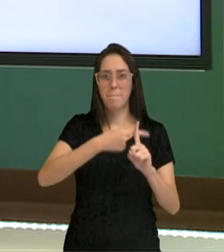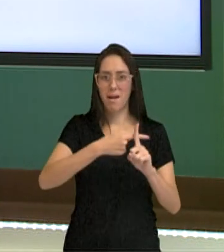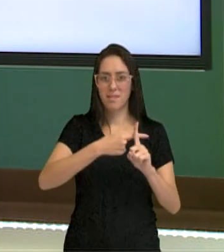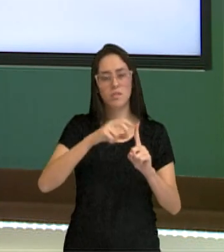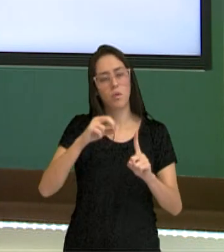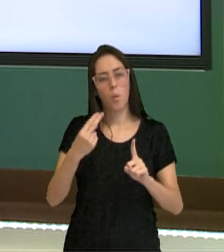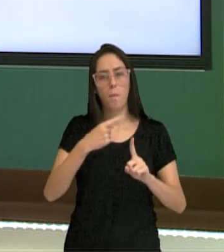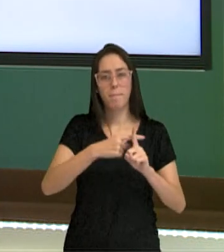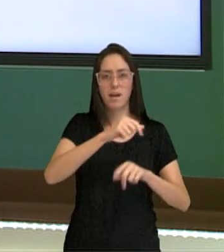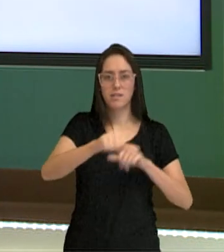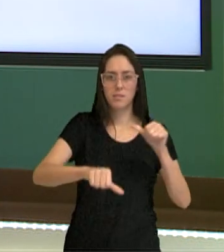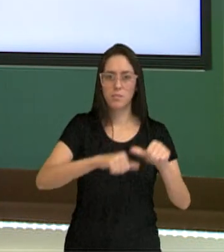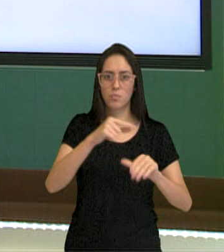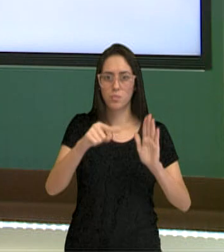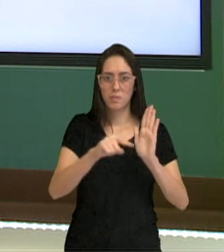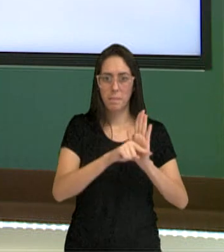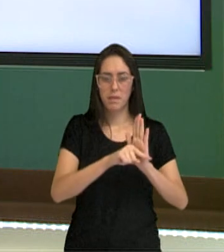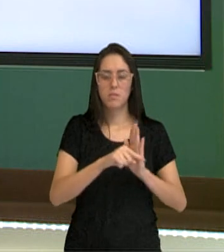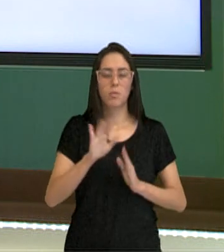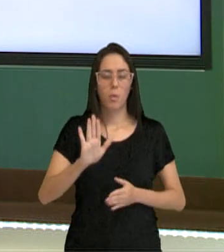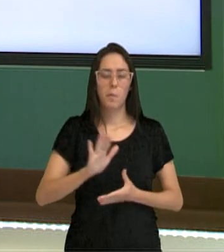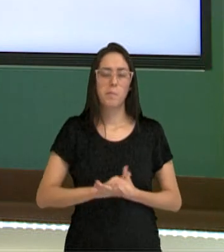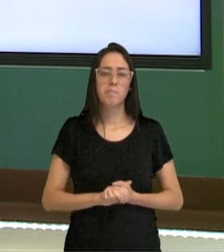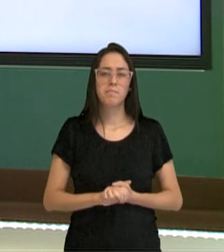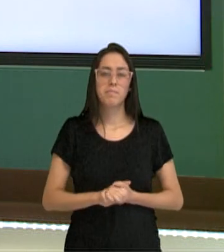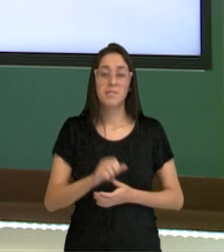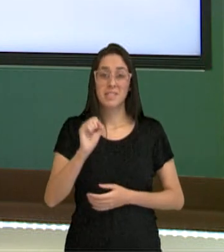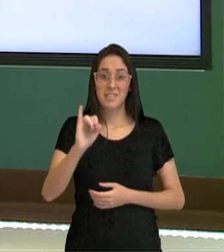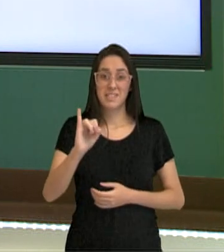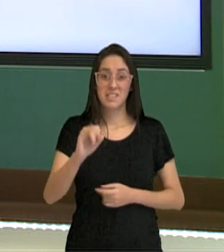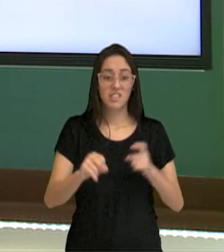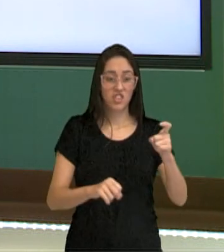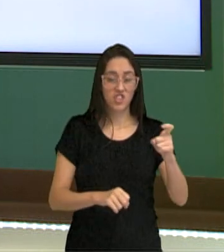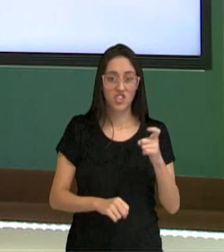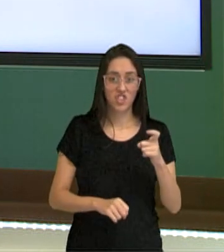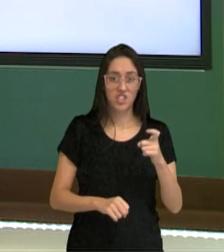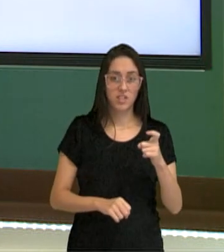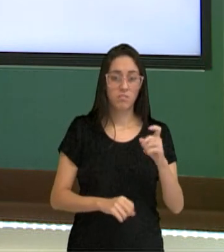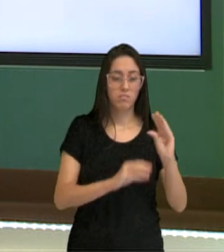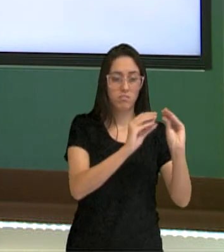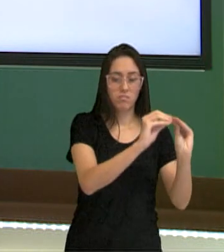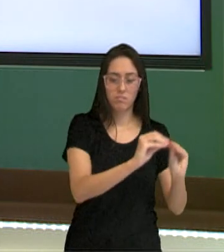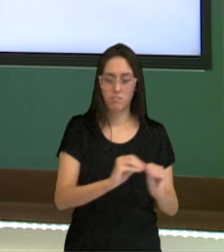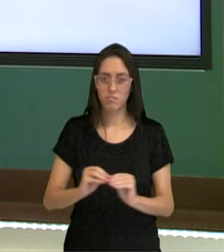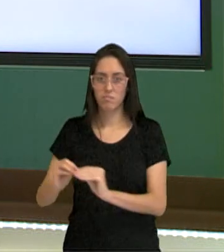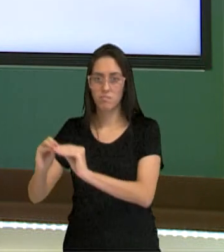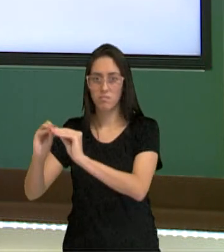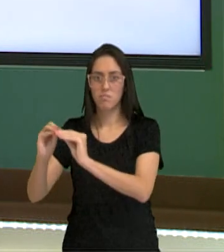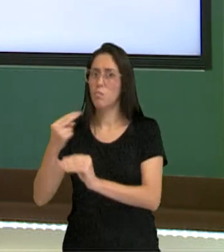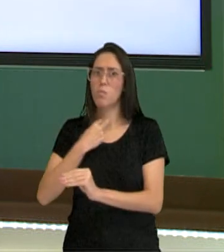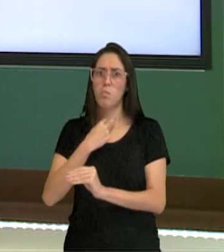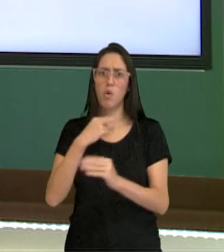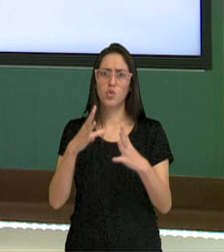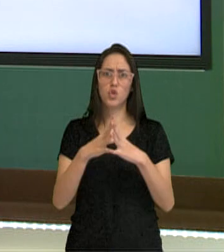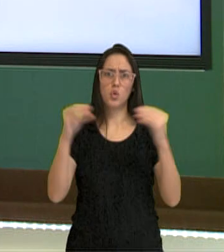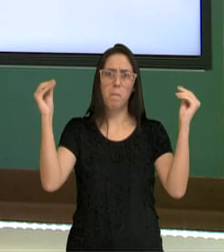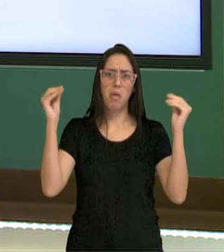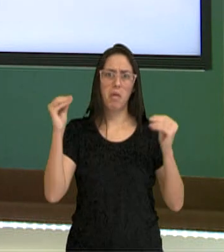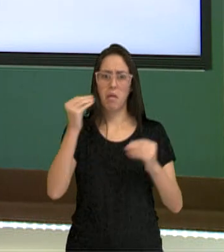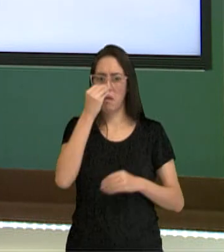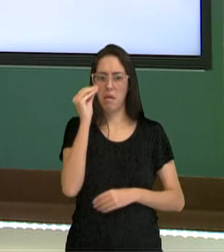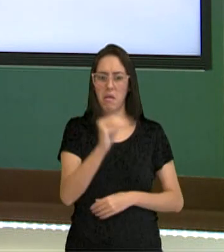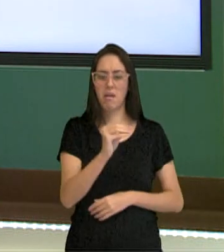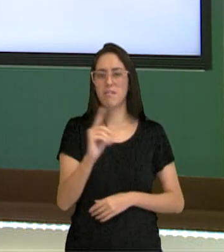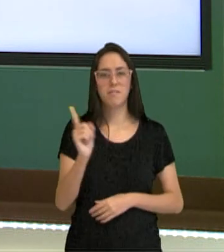balança. É essa ideia aqui, ó. Se eu quero que esse x vá para o outro lado, eu não posso simplesmente sumir com ele. Então, eu vou somar